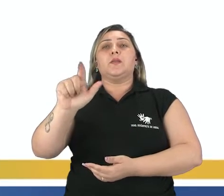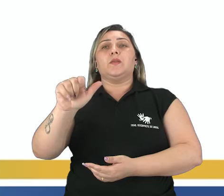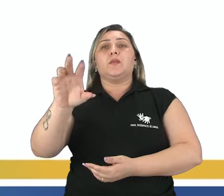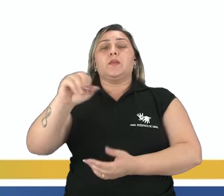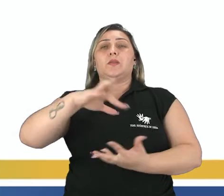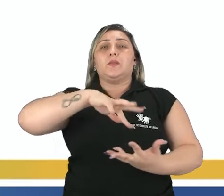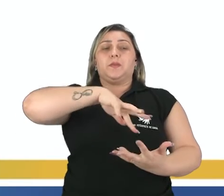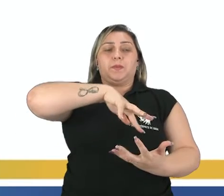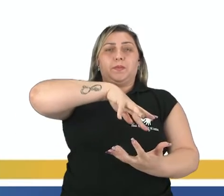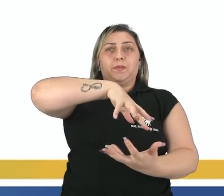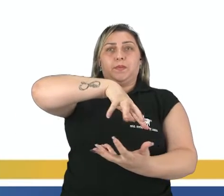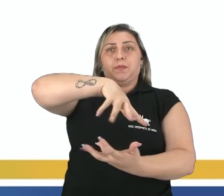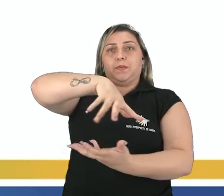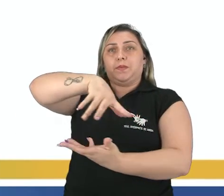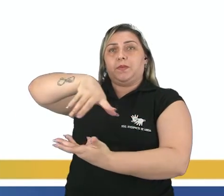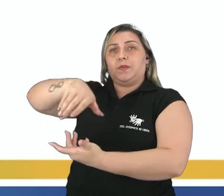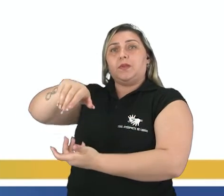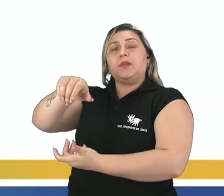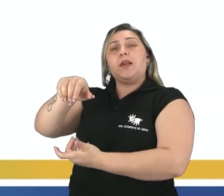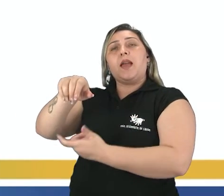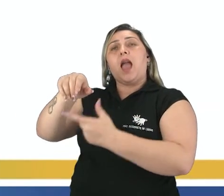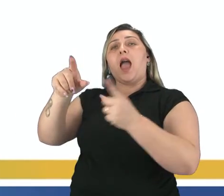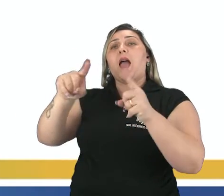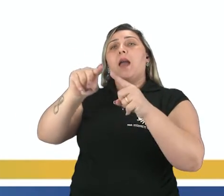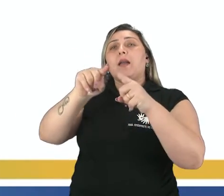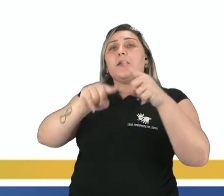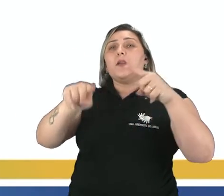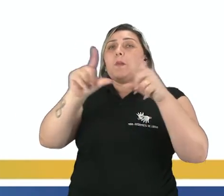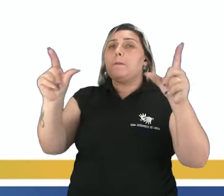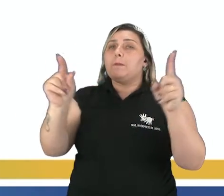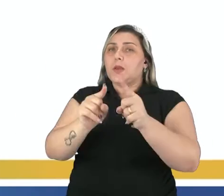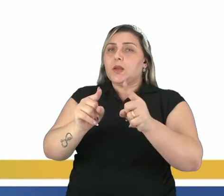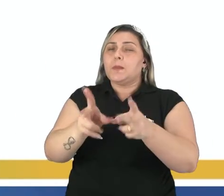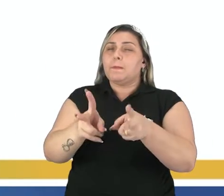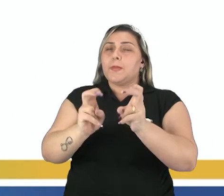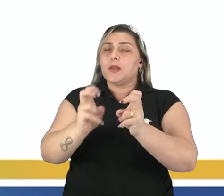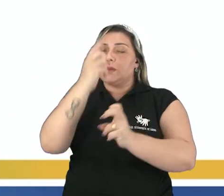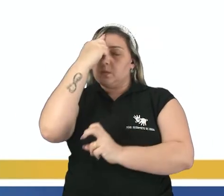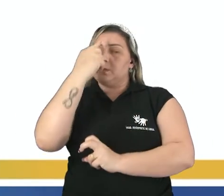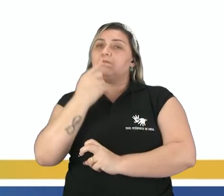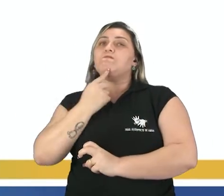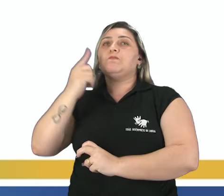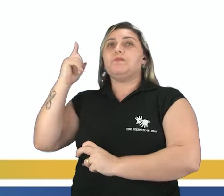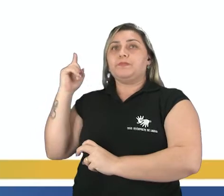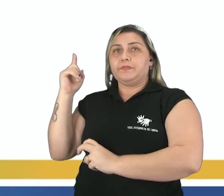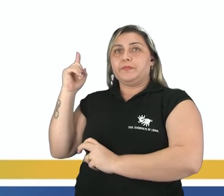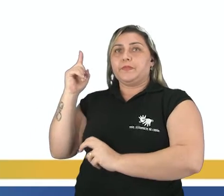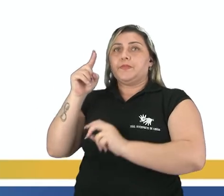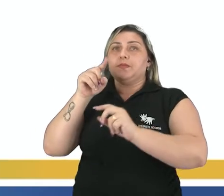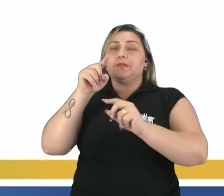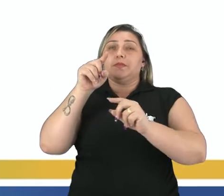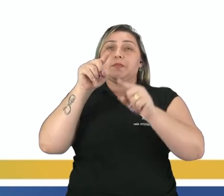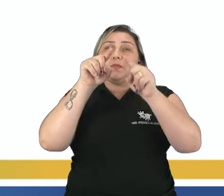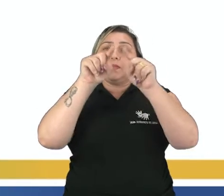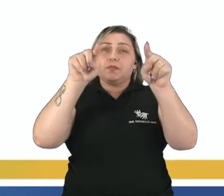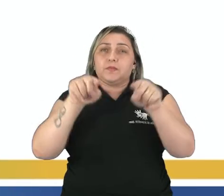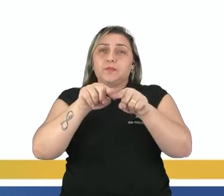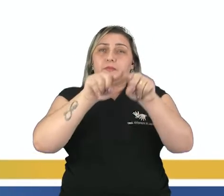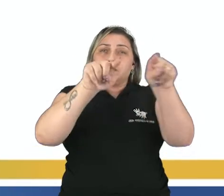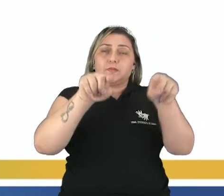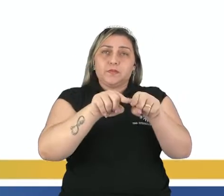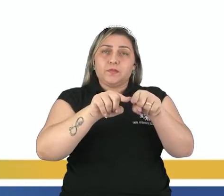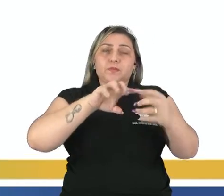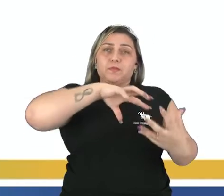através da rotação de semicírculos. Então, vocês percebem na figura os semicírculos aí, né? E